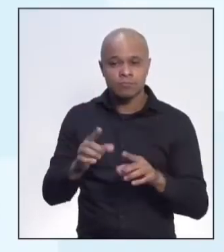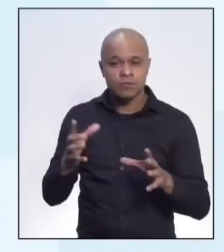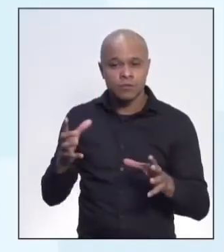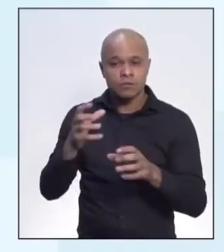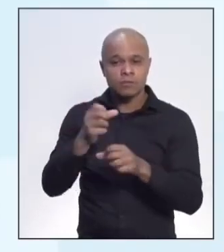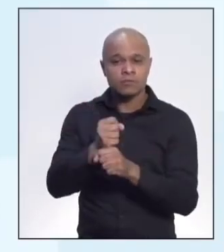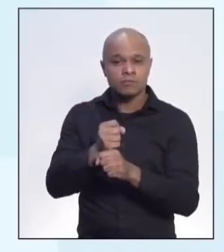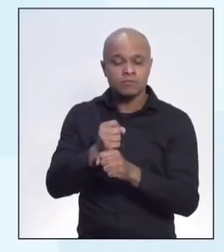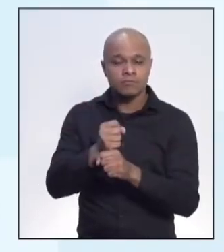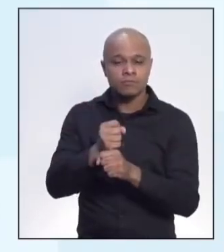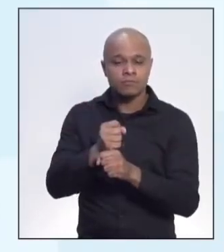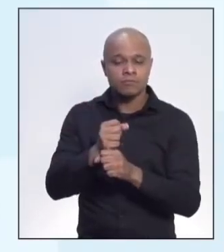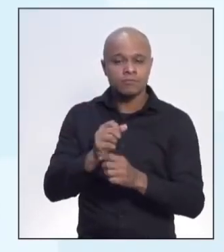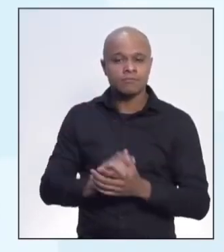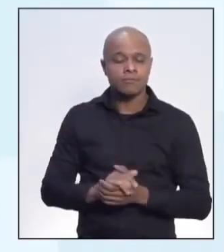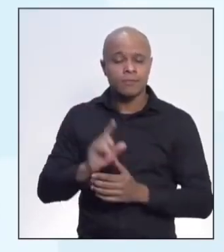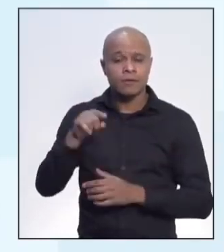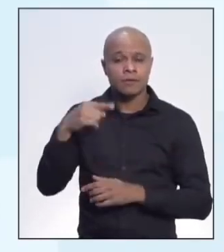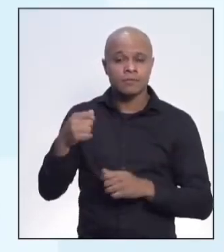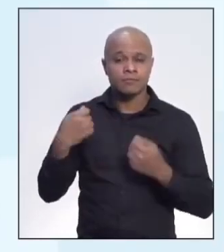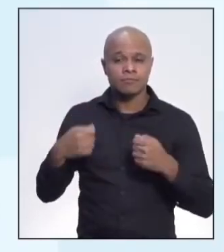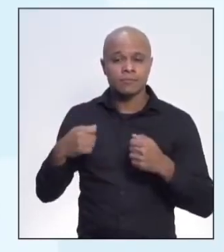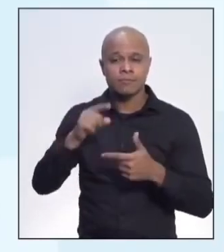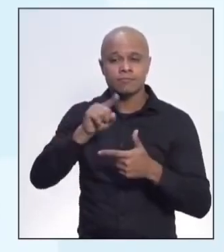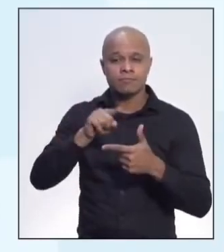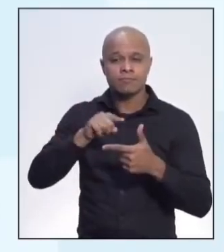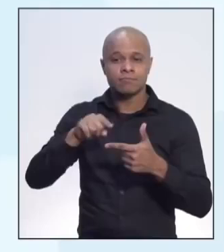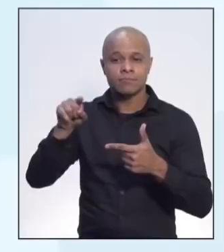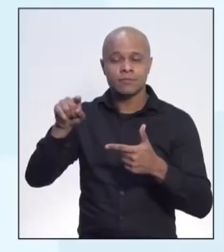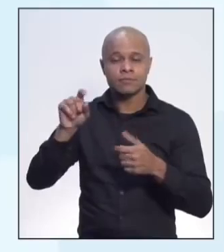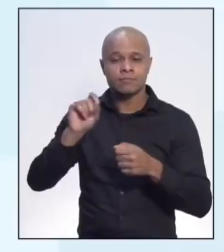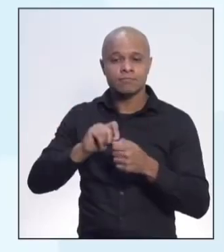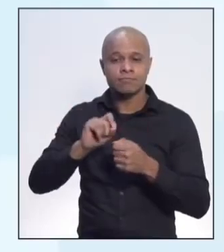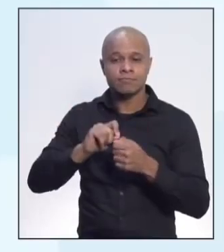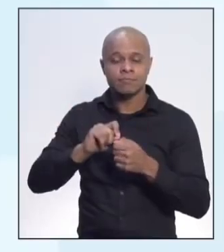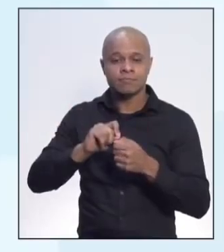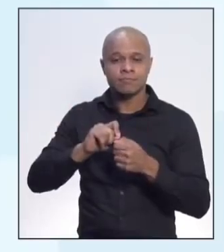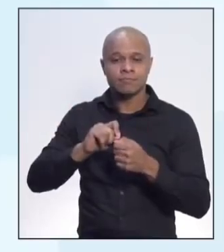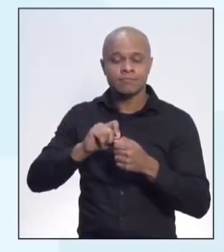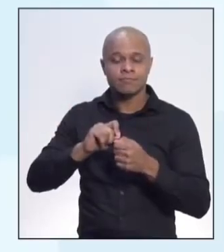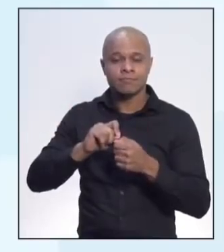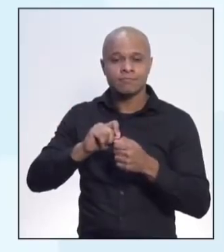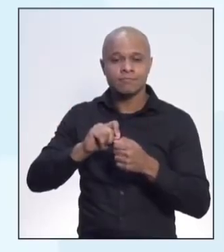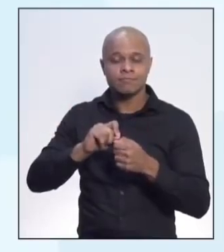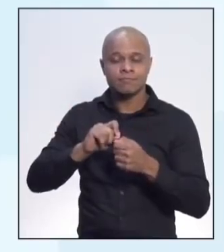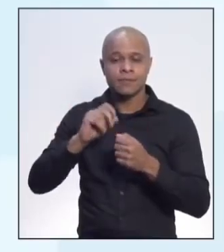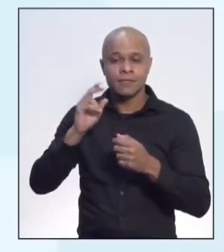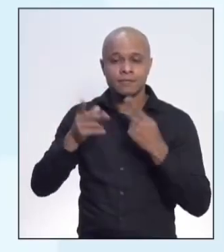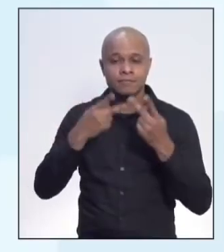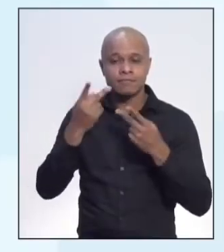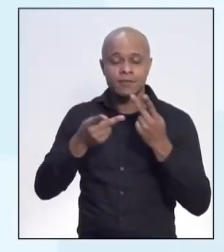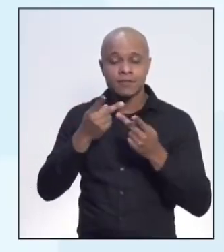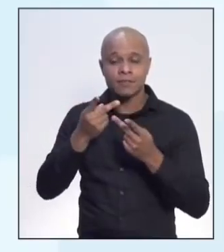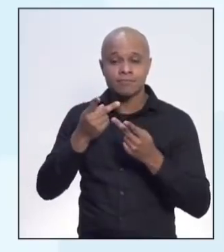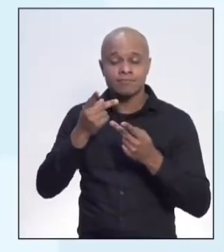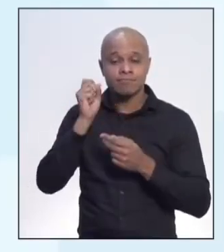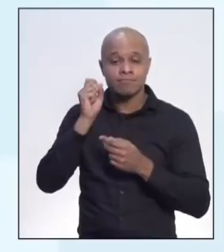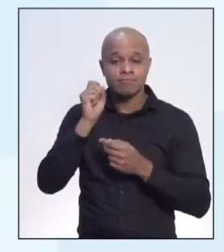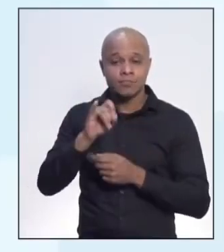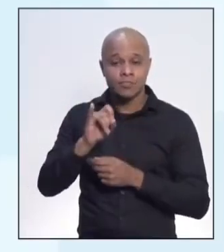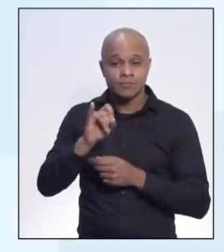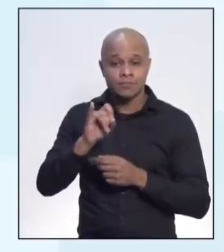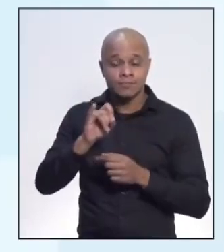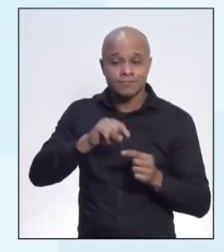correto? Vocês vão precisar construir o gráfico e vocês vão comentar para mim se essa função